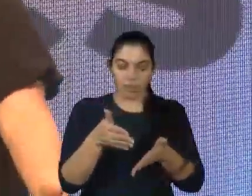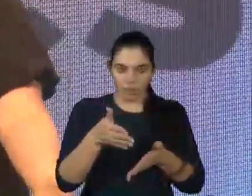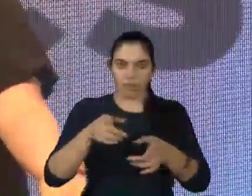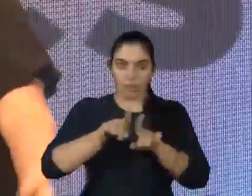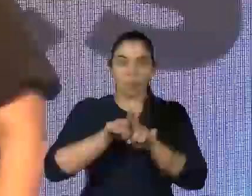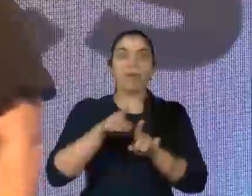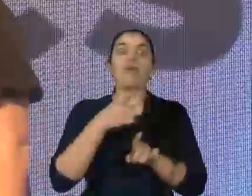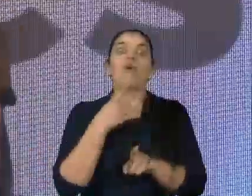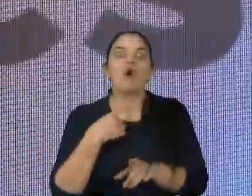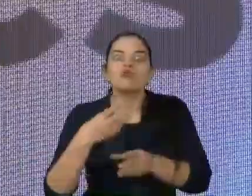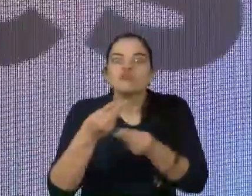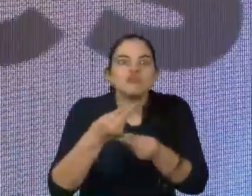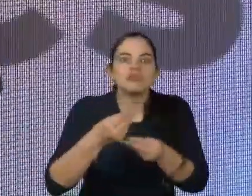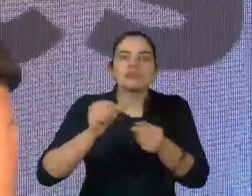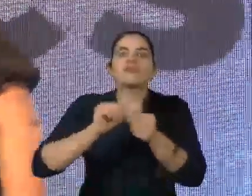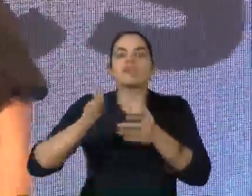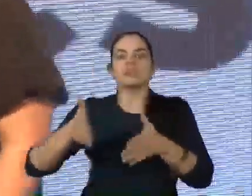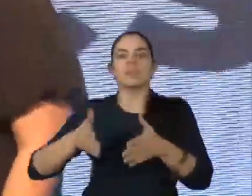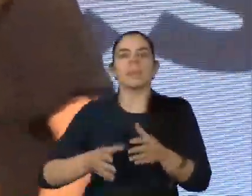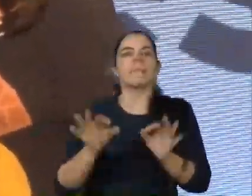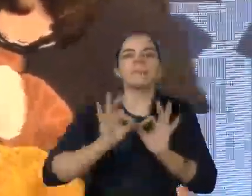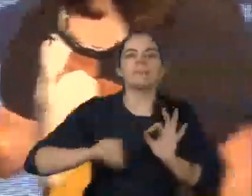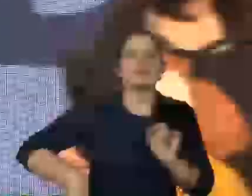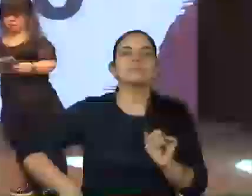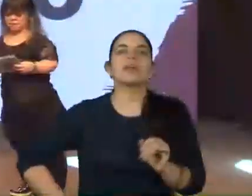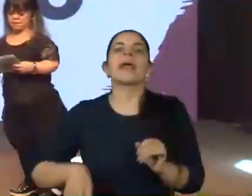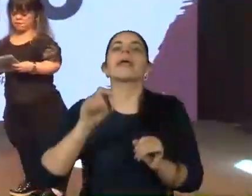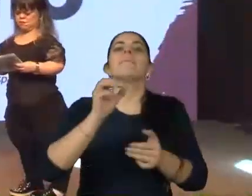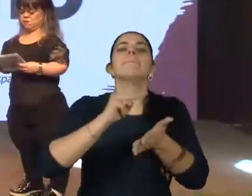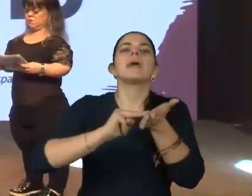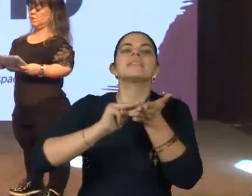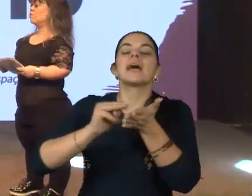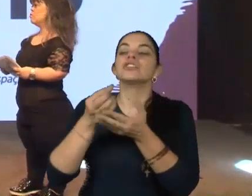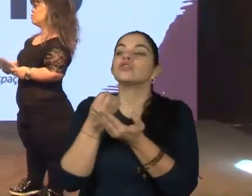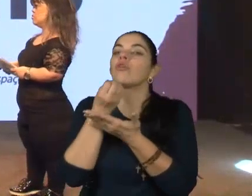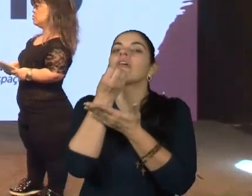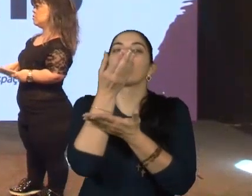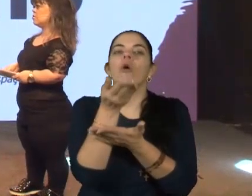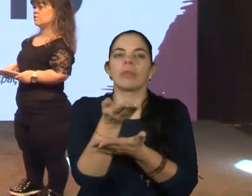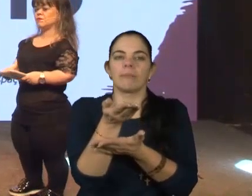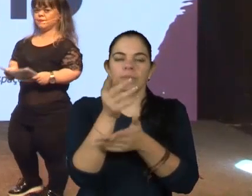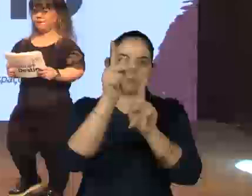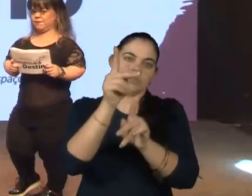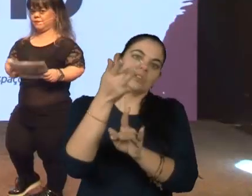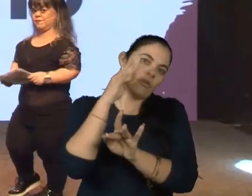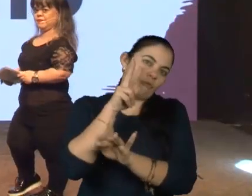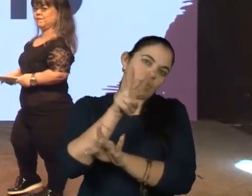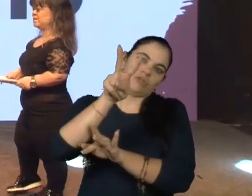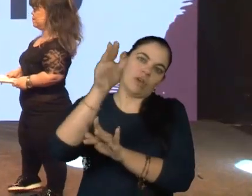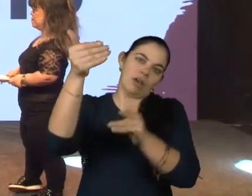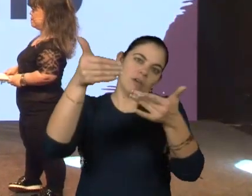eu gosto de fazer isso. Perfeito, Mari. Qual o recado que você gostaria de dar para quem está te assistindo